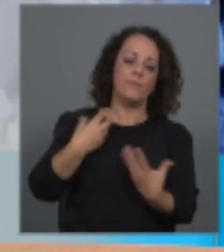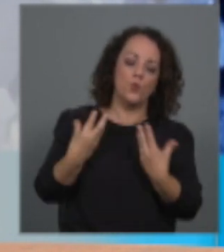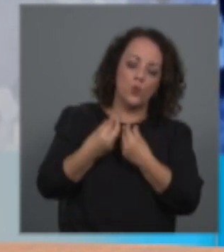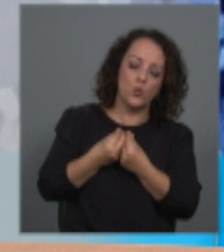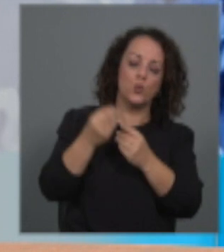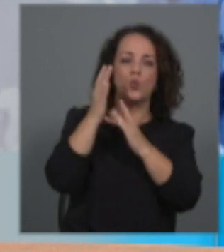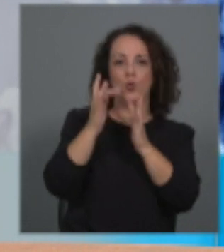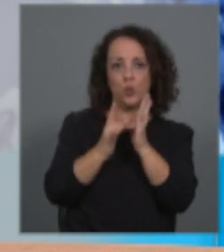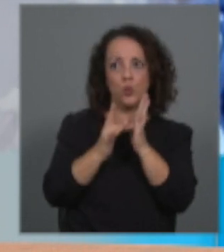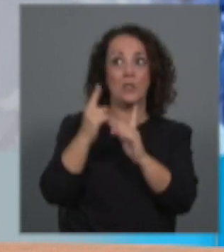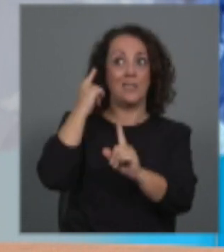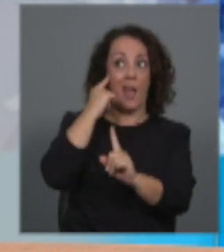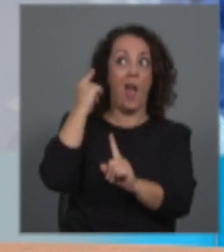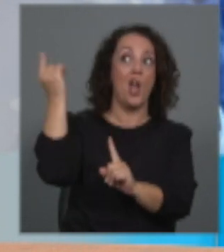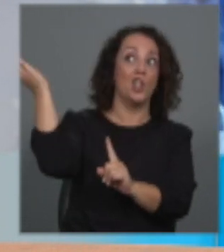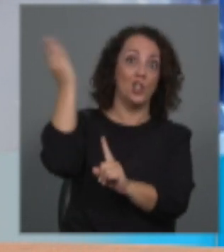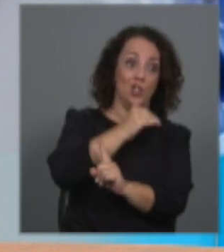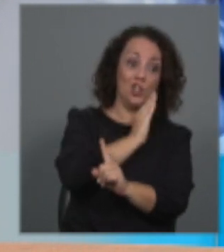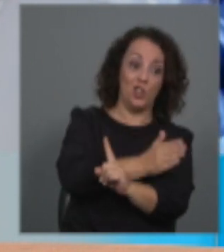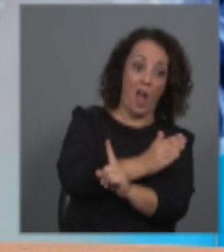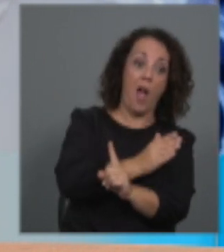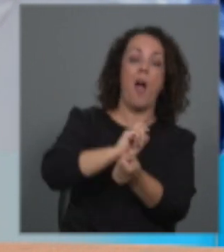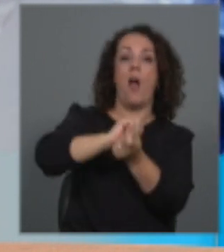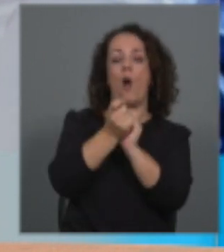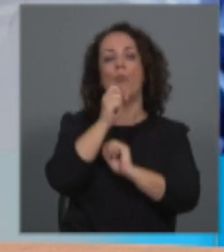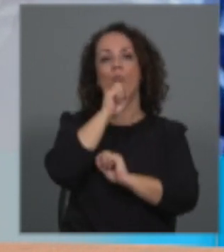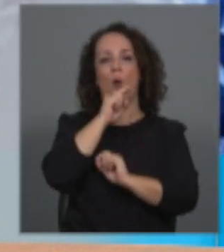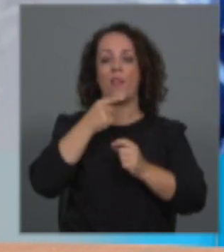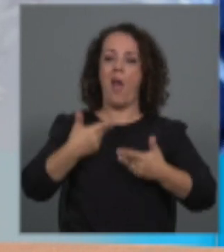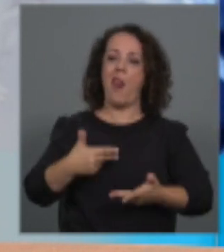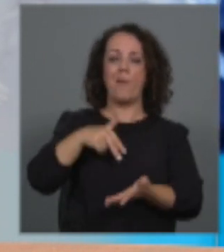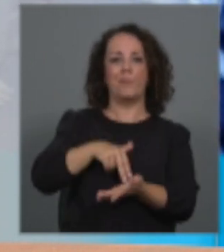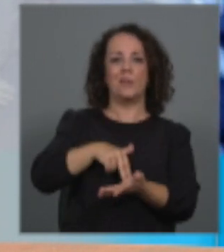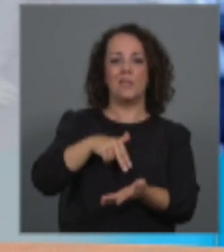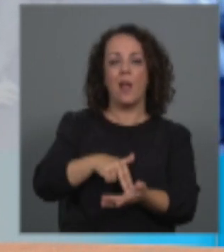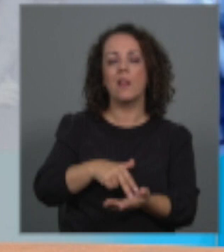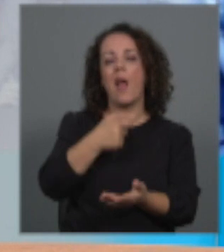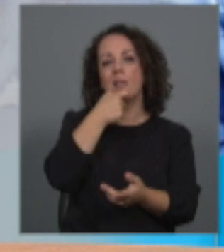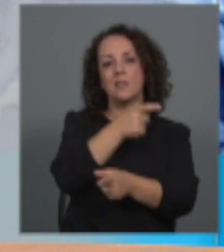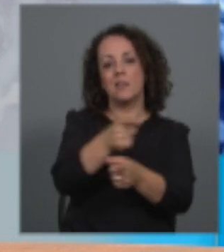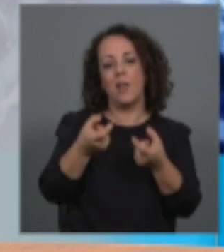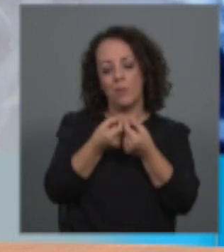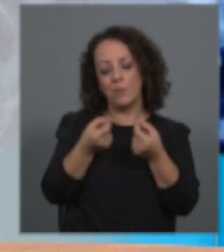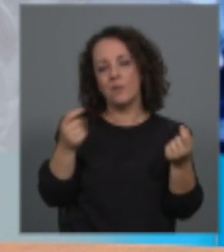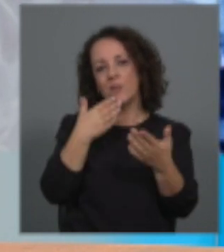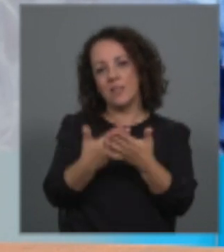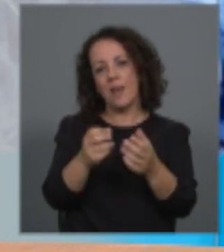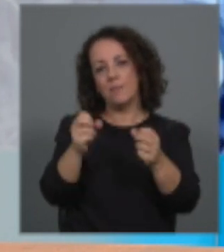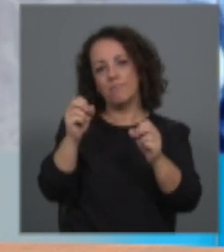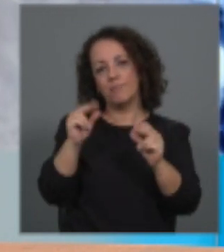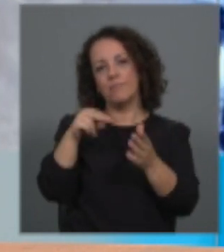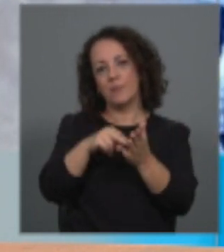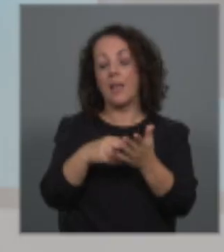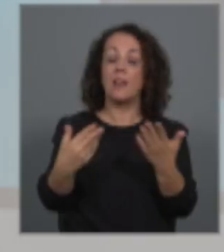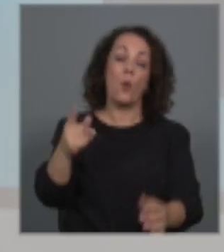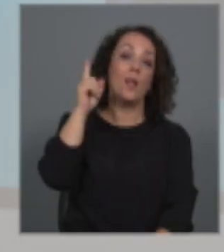que já veio e que se pode tornar presente sempre que eles, por meio da oração, o queiram tornar presente. É importante, portanto,